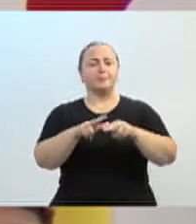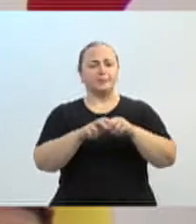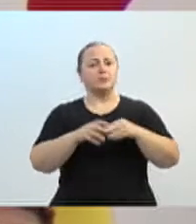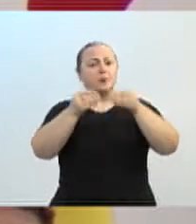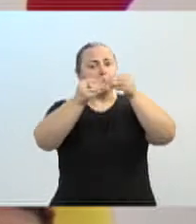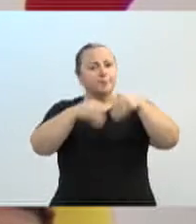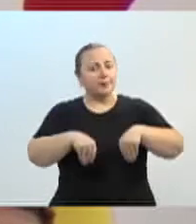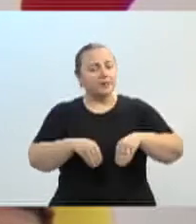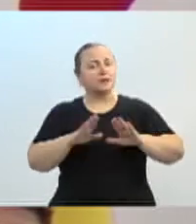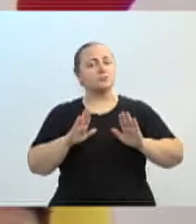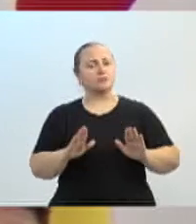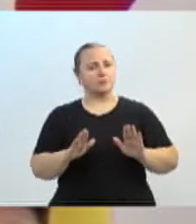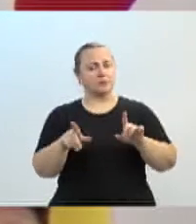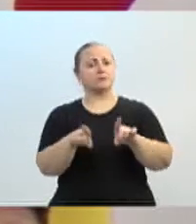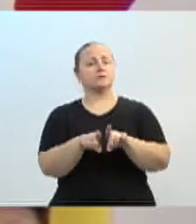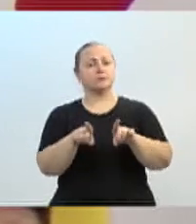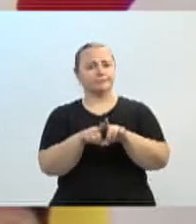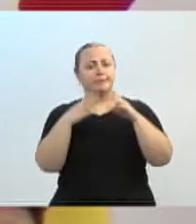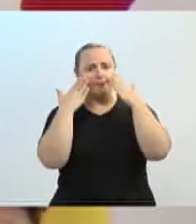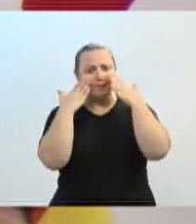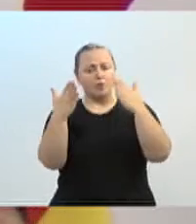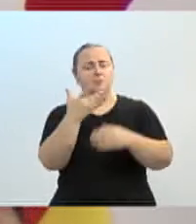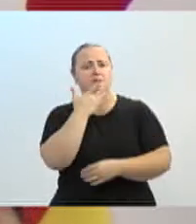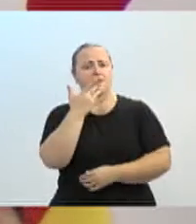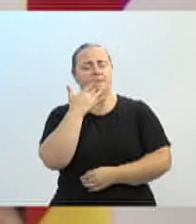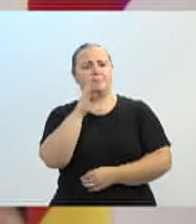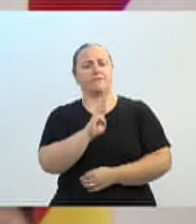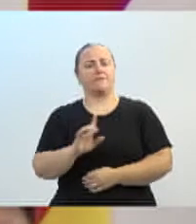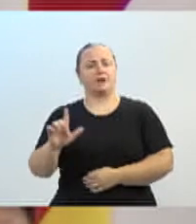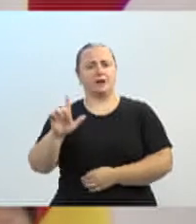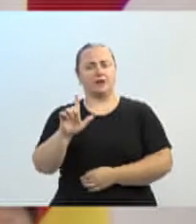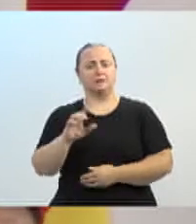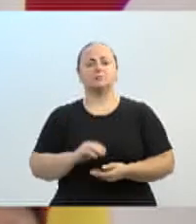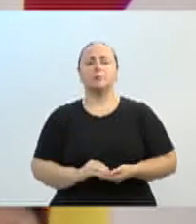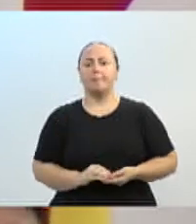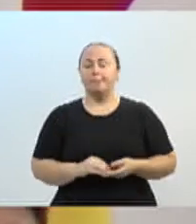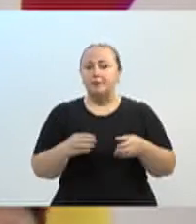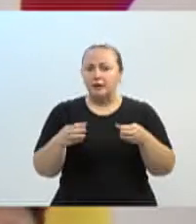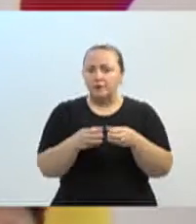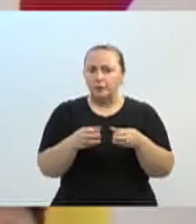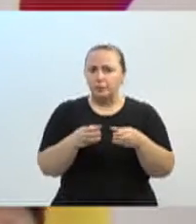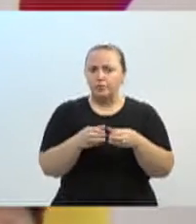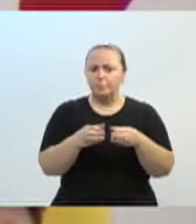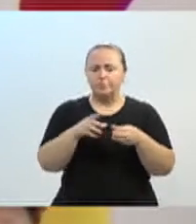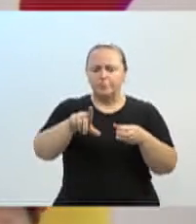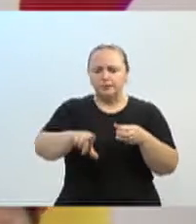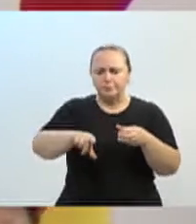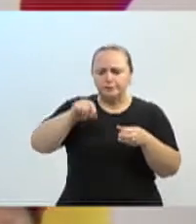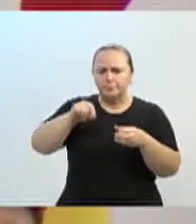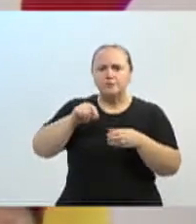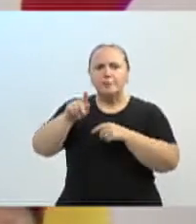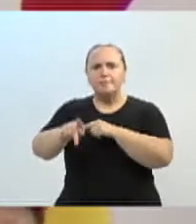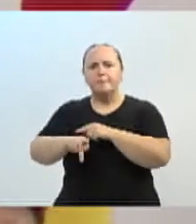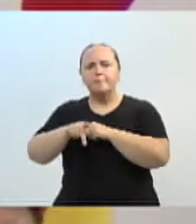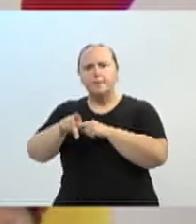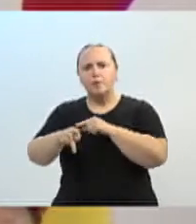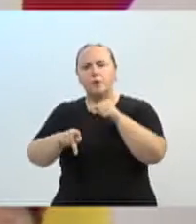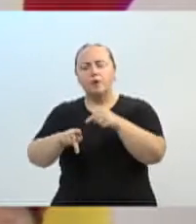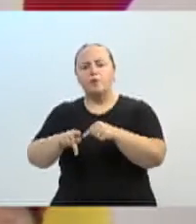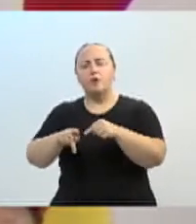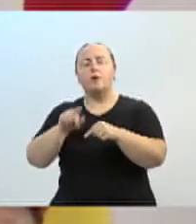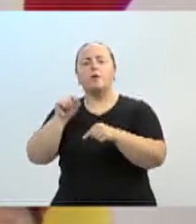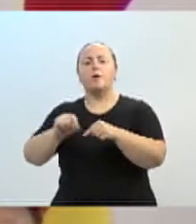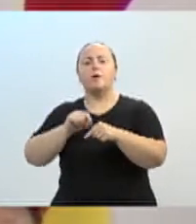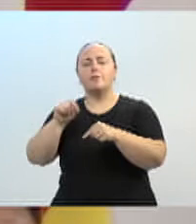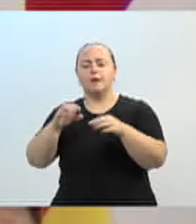maior na nossa cidade. Uma parcela considerável da população tira o seu sustento de atividades